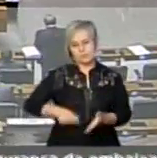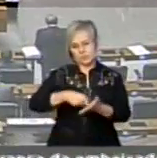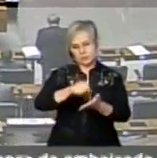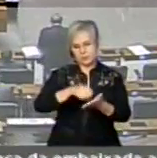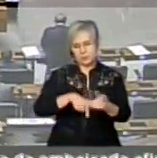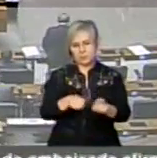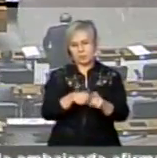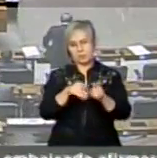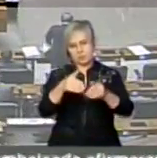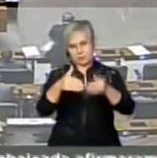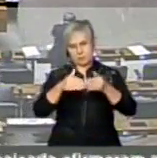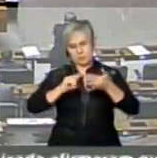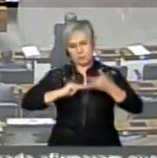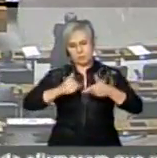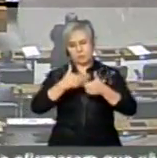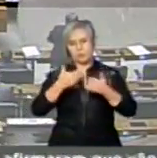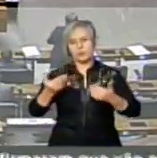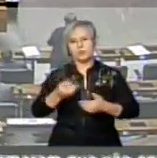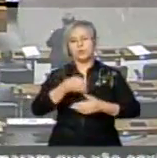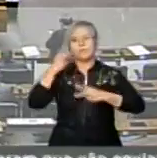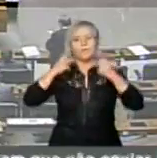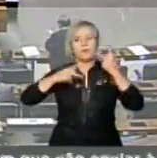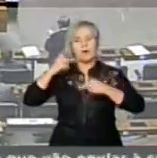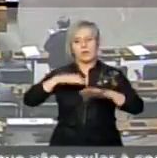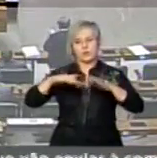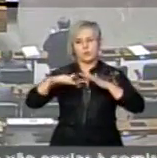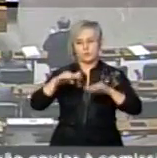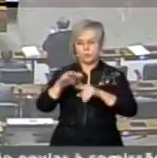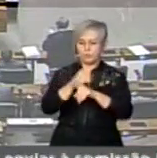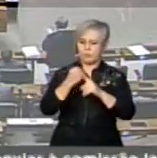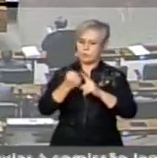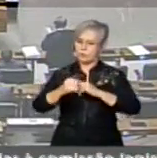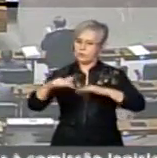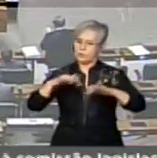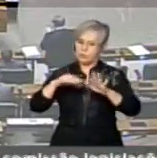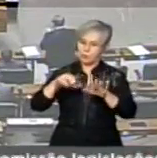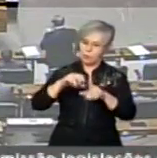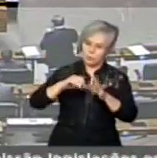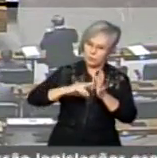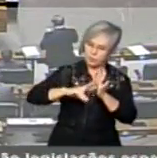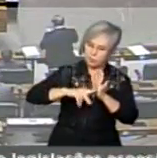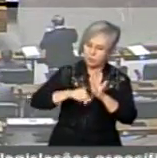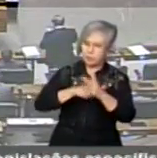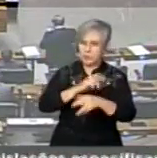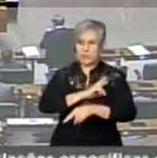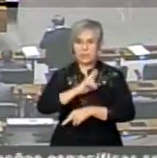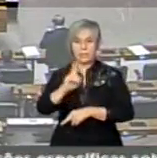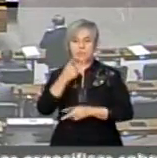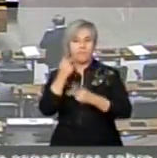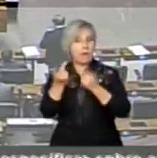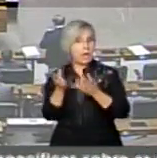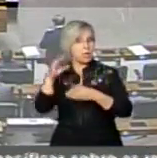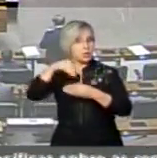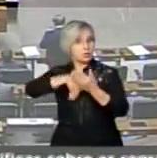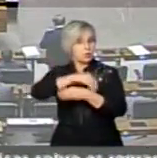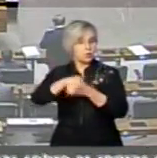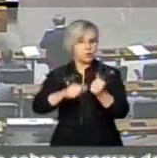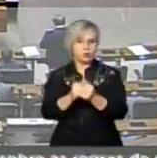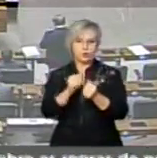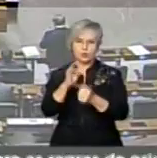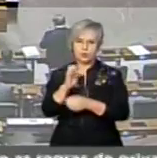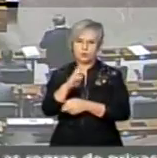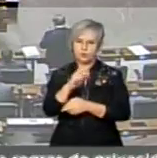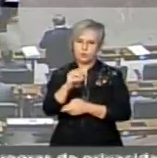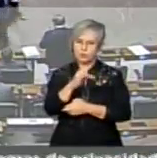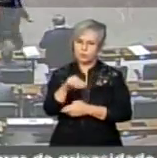manifestações reivindicatórias de políticos, movimentos sociais, sindicais, religiosos, dizendo que eles não serão enquadrados no crime